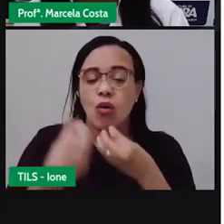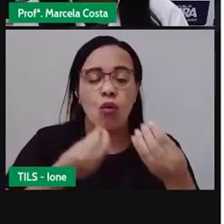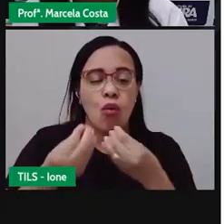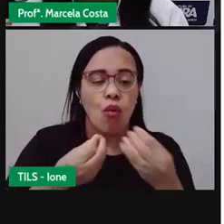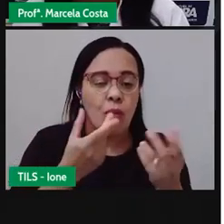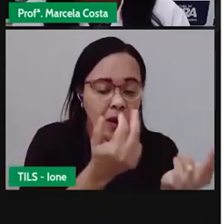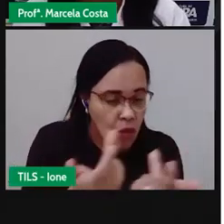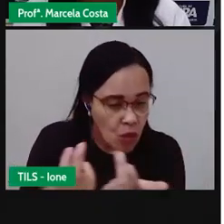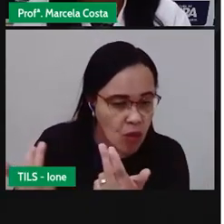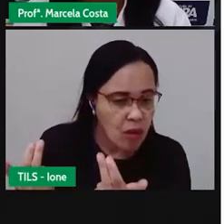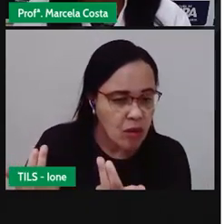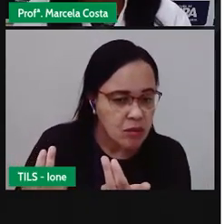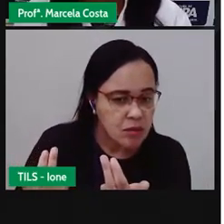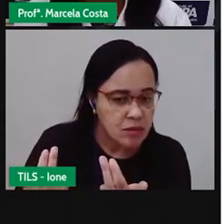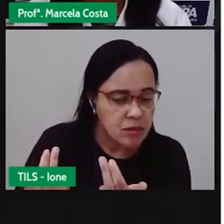mesmo